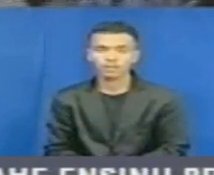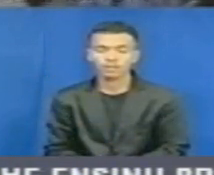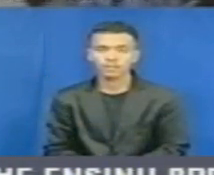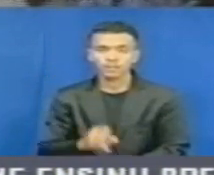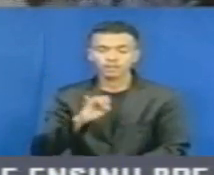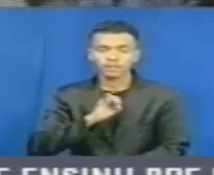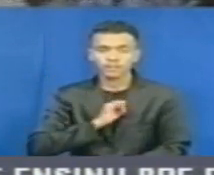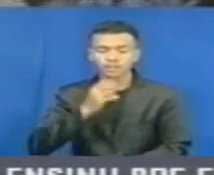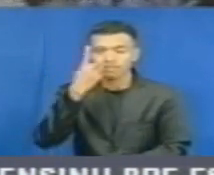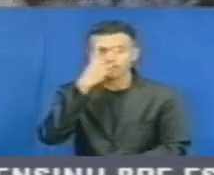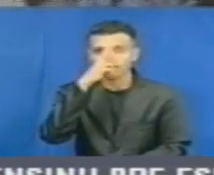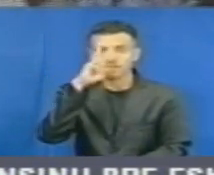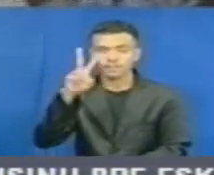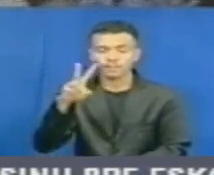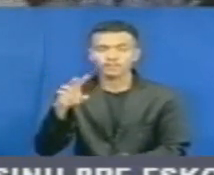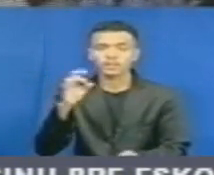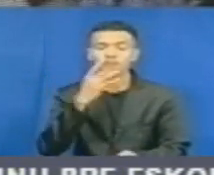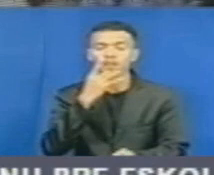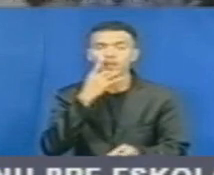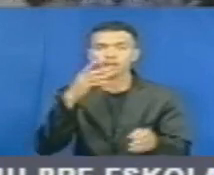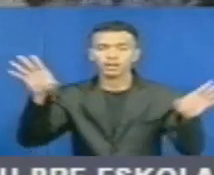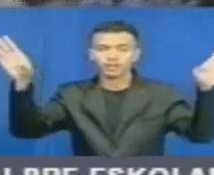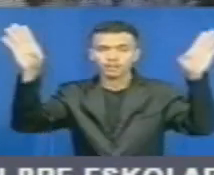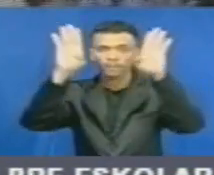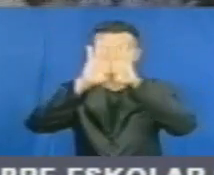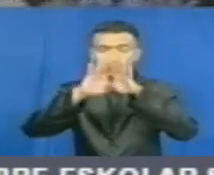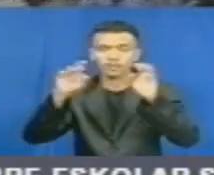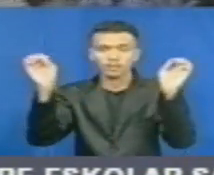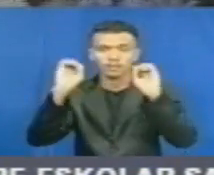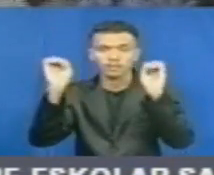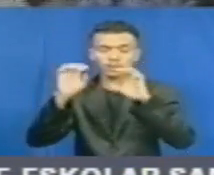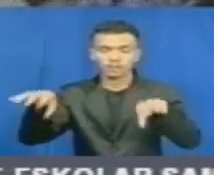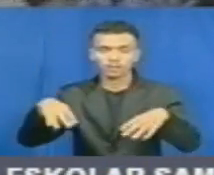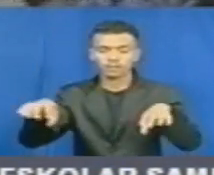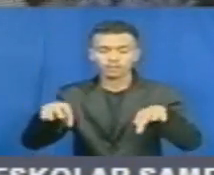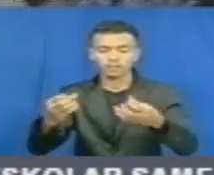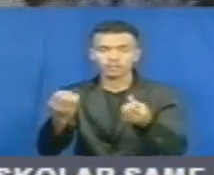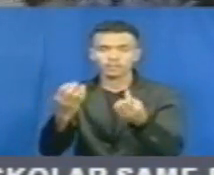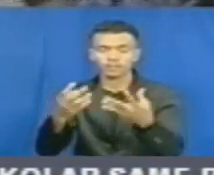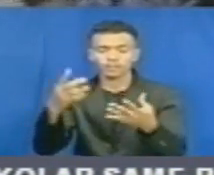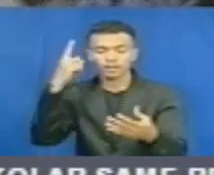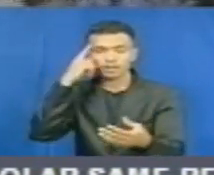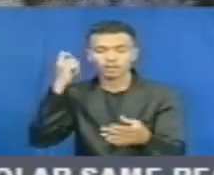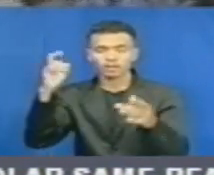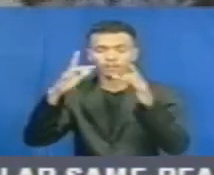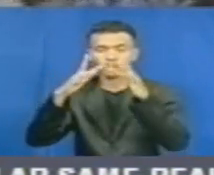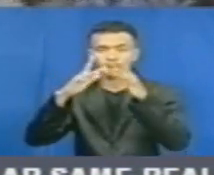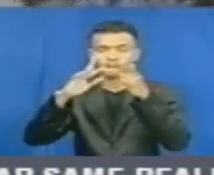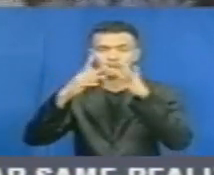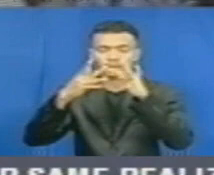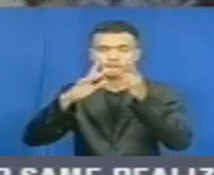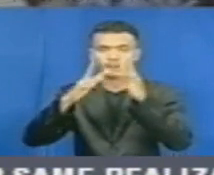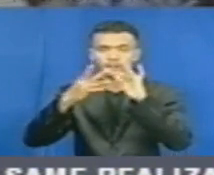haunia hare ahimate la servisu makbarak tamba ready internet bocirne